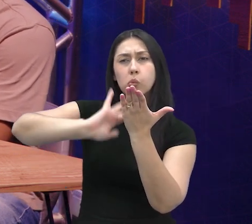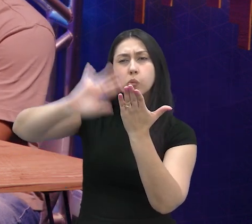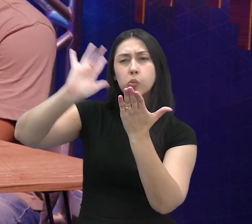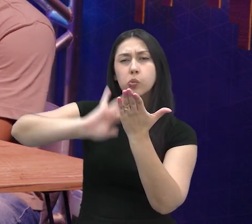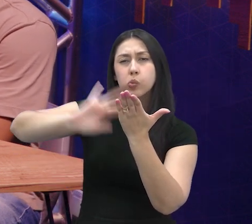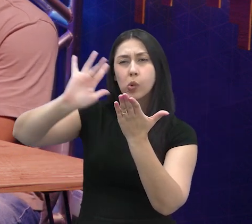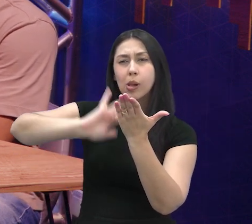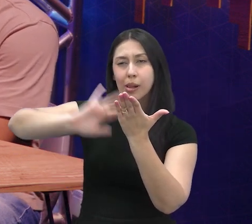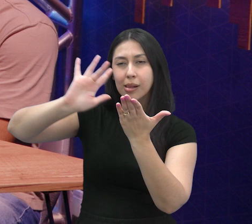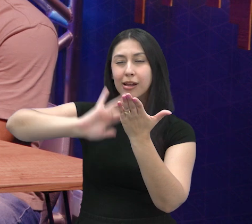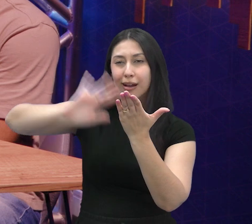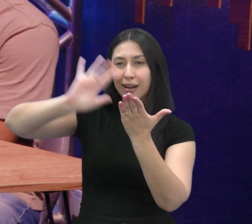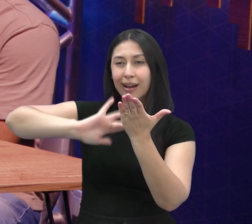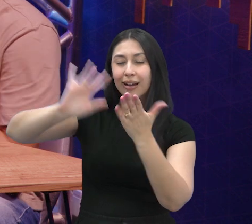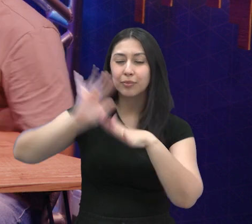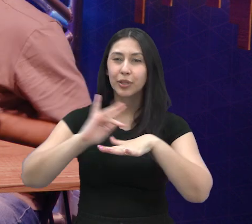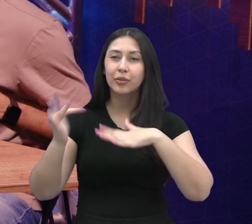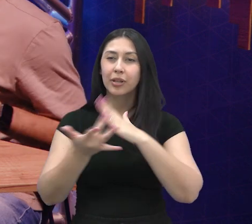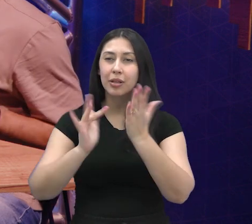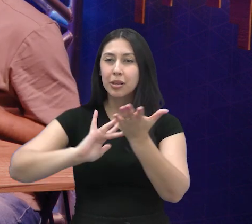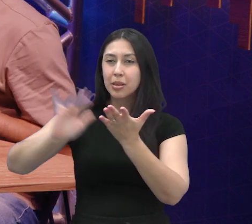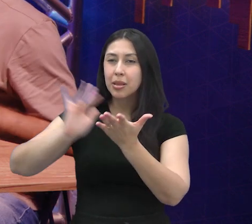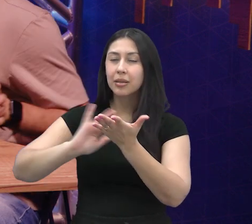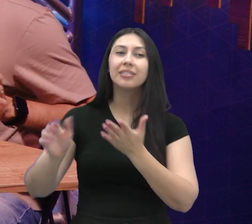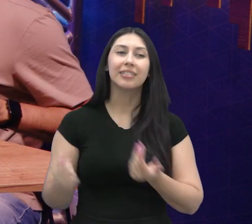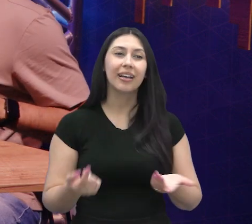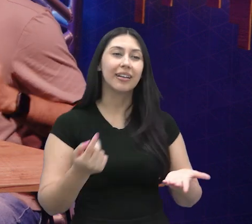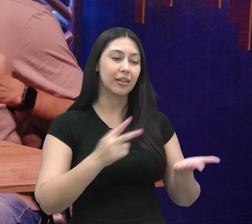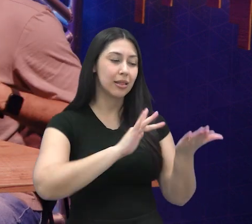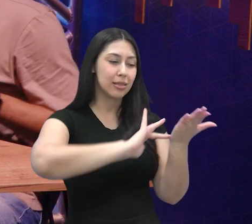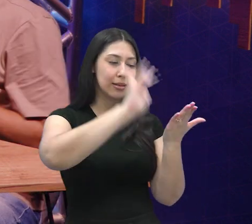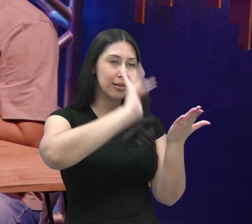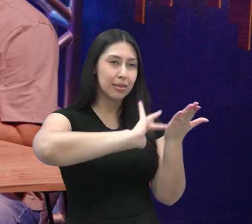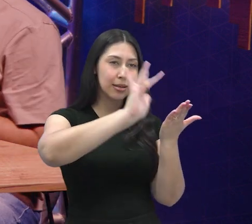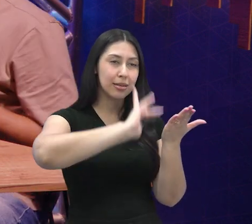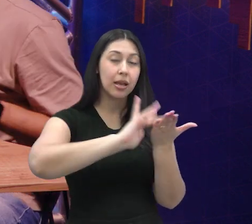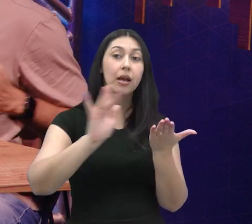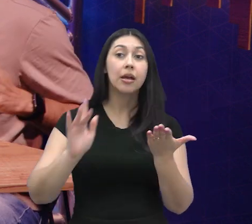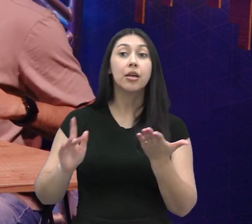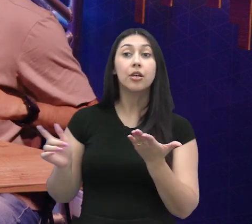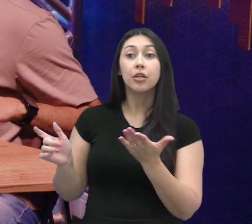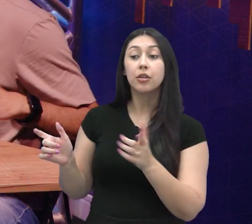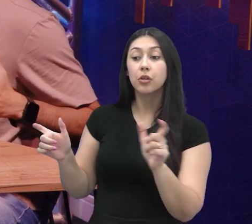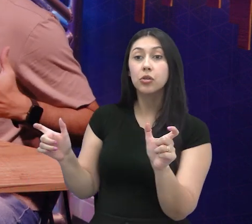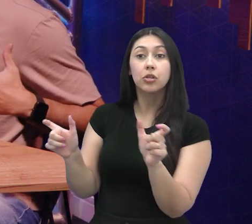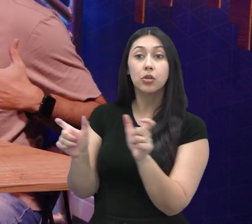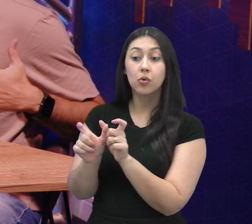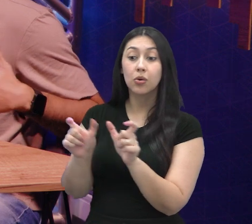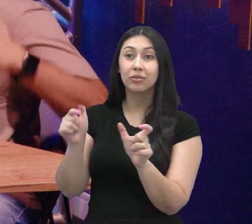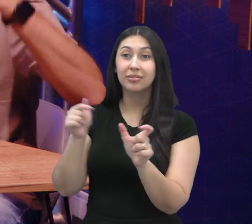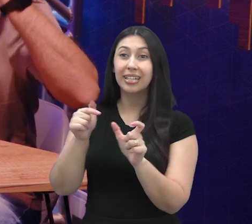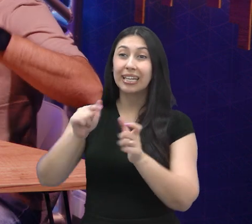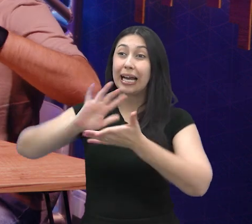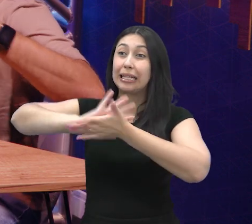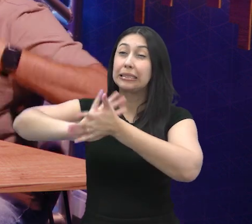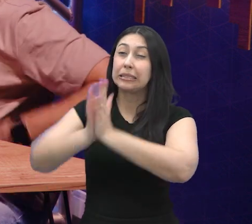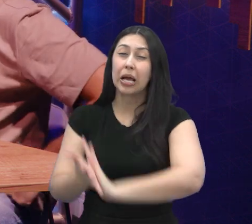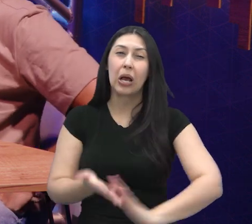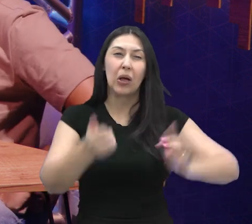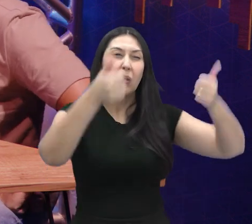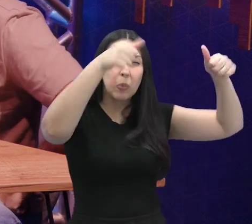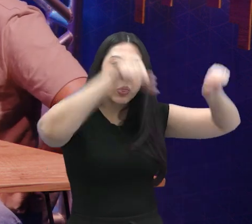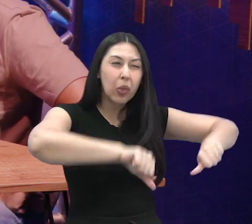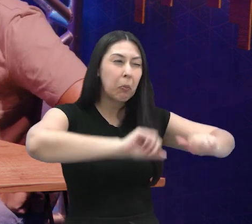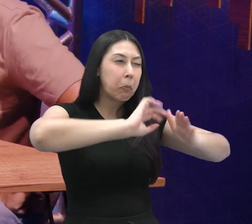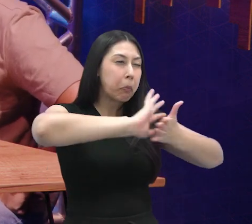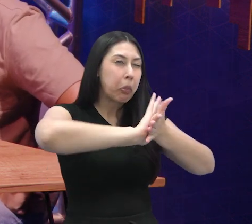o ficar mexendo no feed. É o scrolling, juízo, né? É o scrolling. E doom seria tipo o juízo final. Tem até um jogo desgraça,